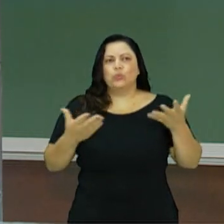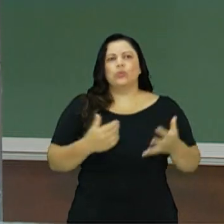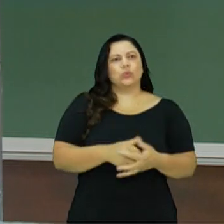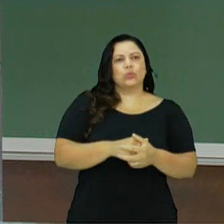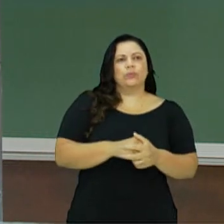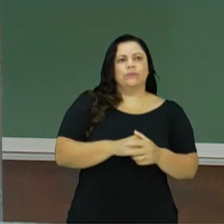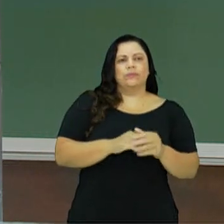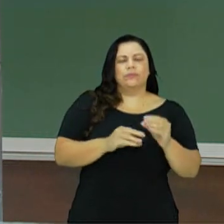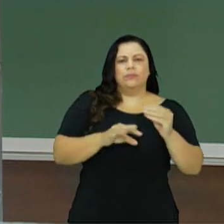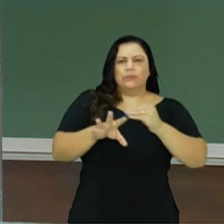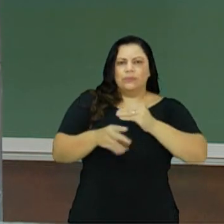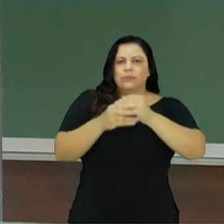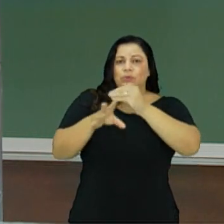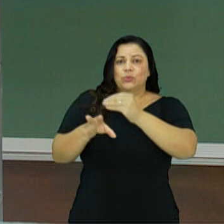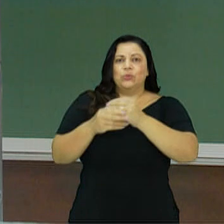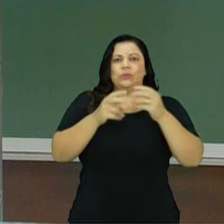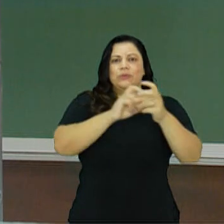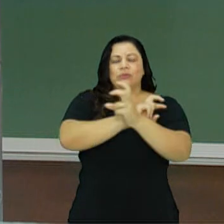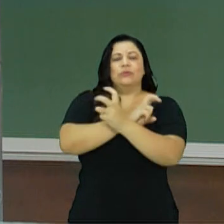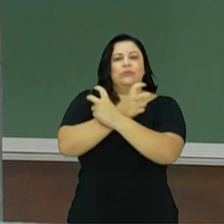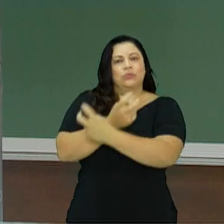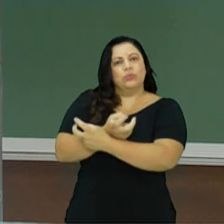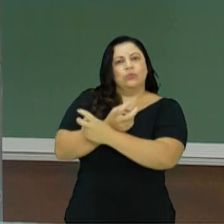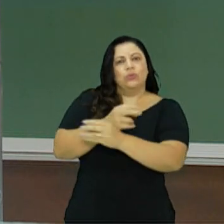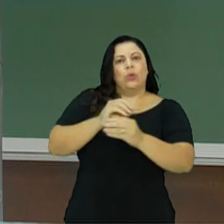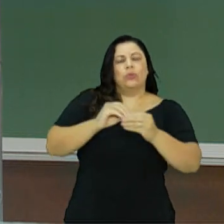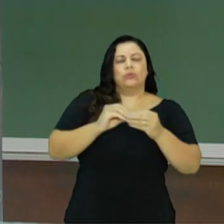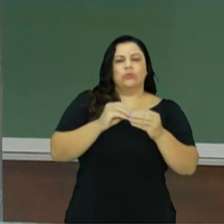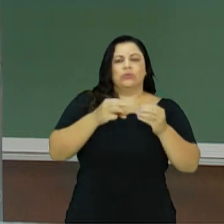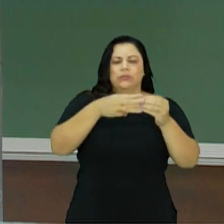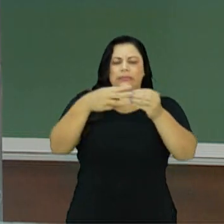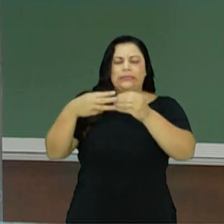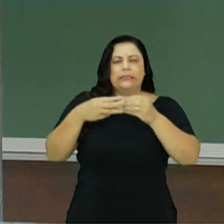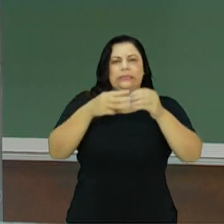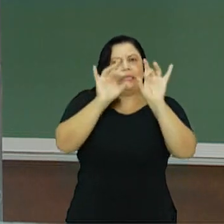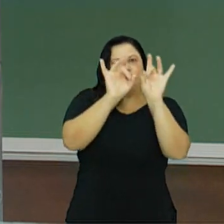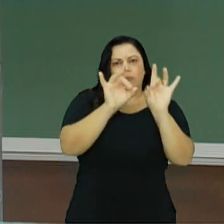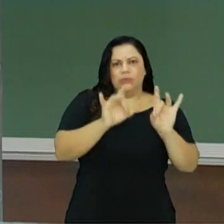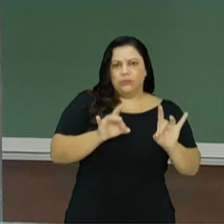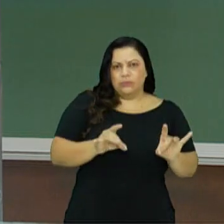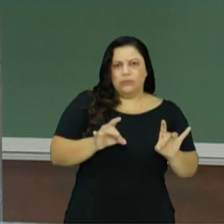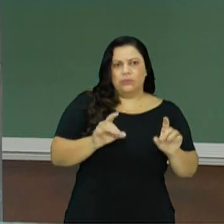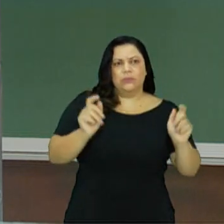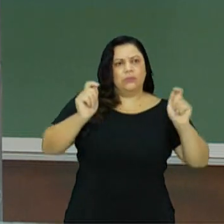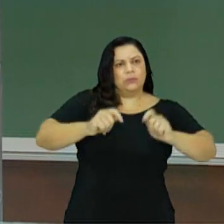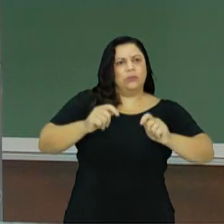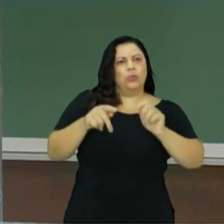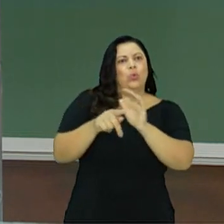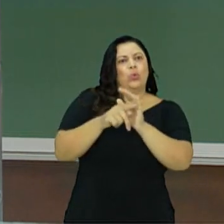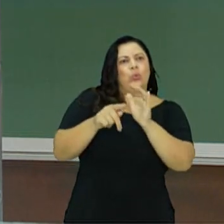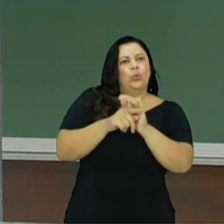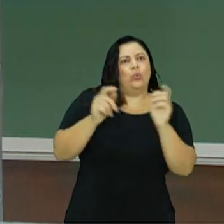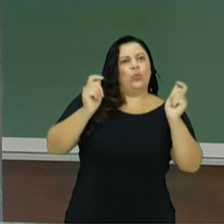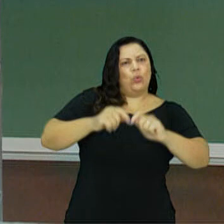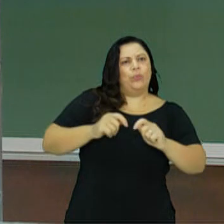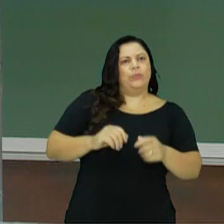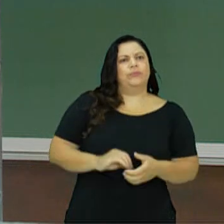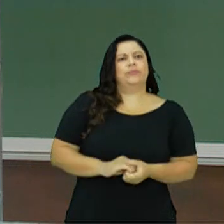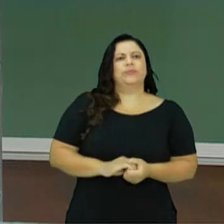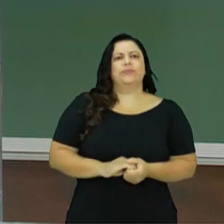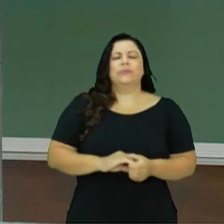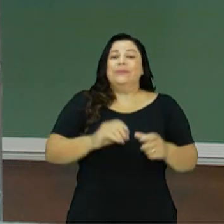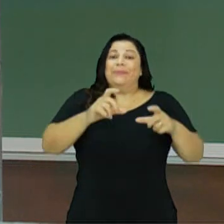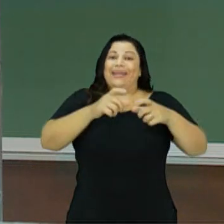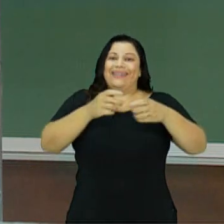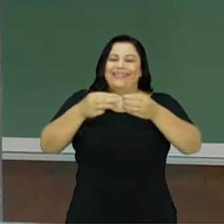daqueles osteoblastos lá, existem células especiais chamadas osteoclastos. É uma célula grande, né, bem